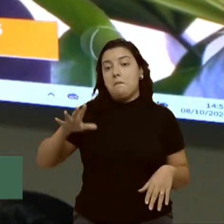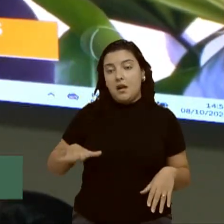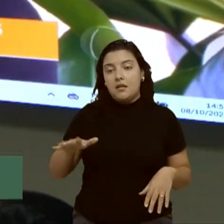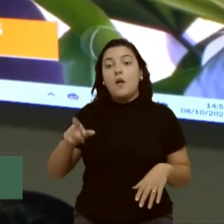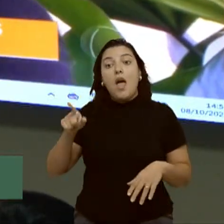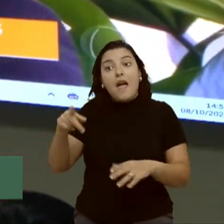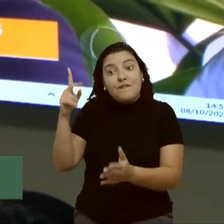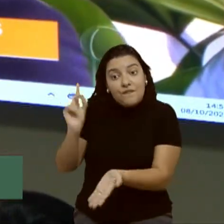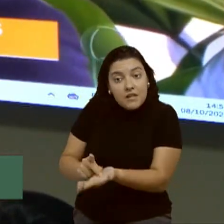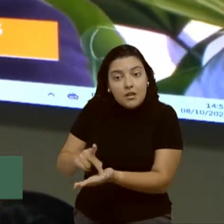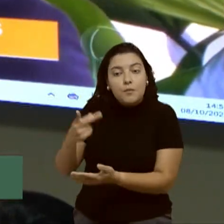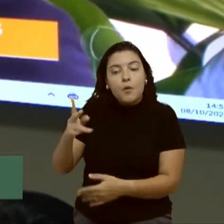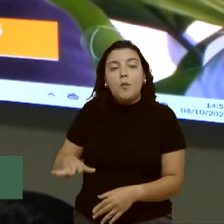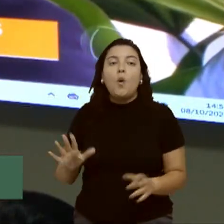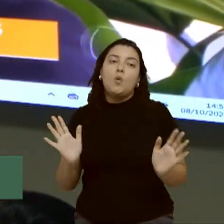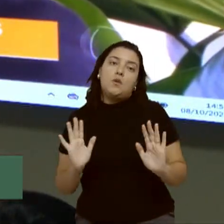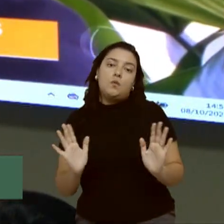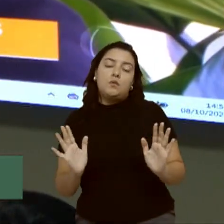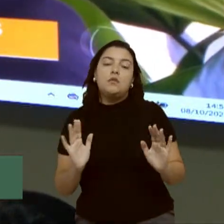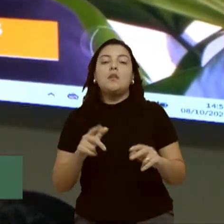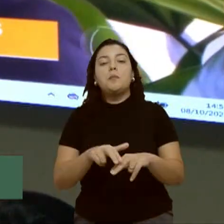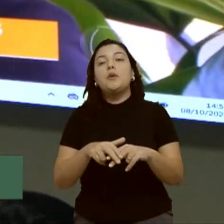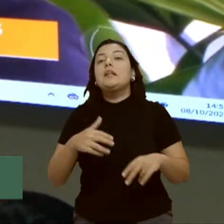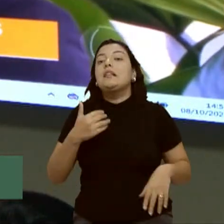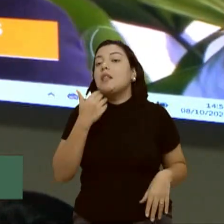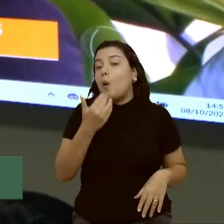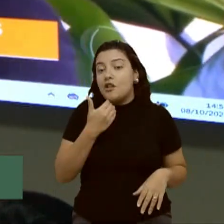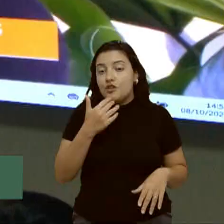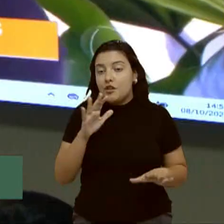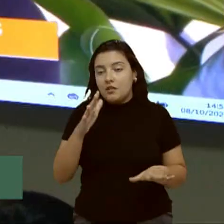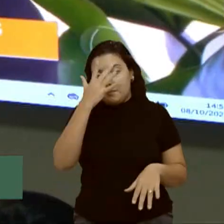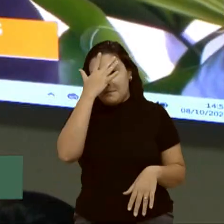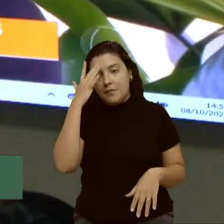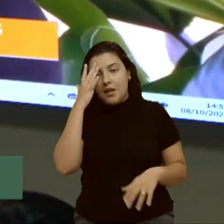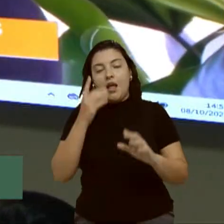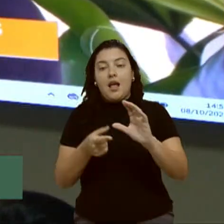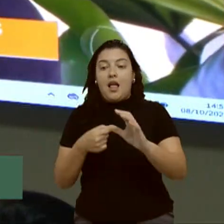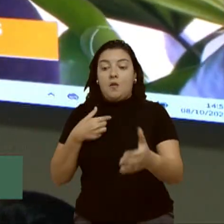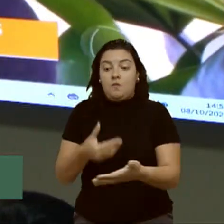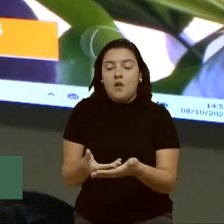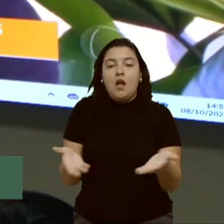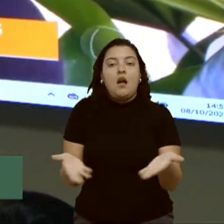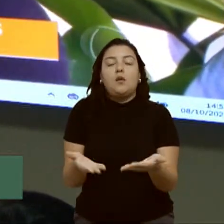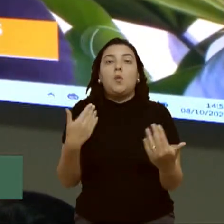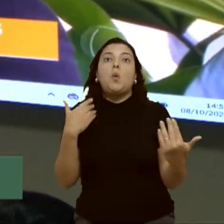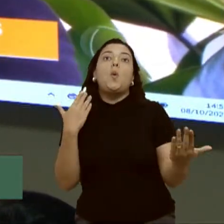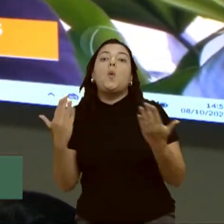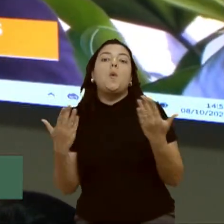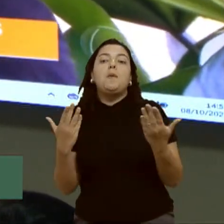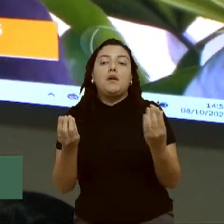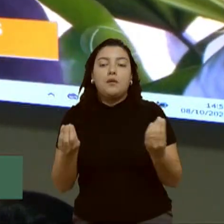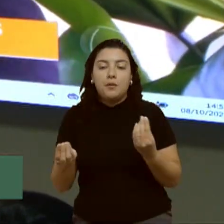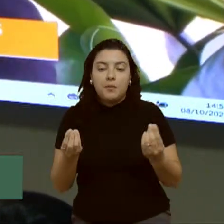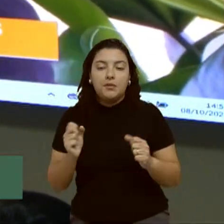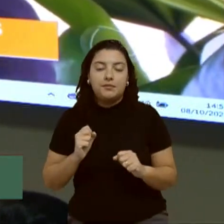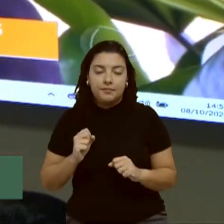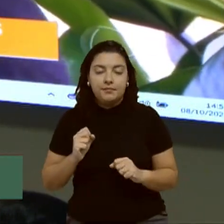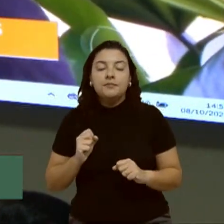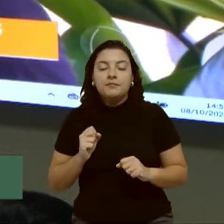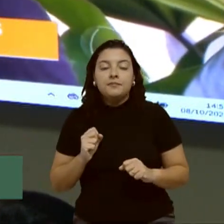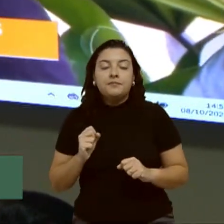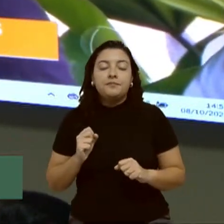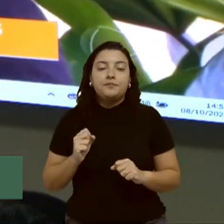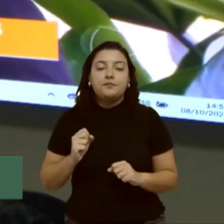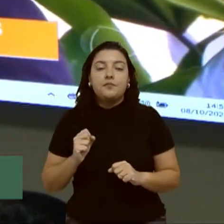uma promoção ou não. Né? Não adianta o consumidor deixar para olhar só agora, porque ele não vai ter no radar dele se realmente está